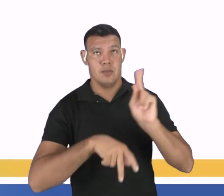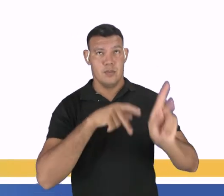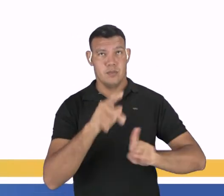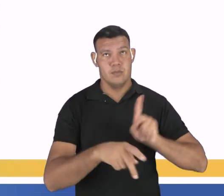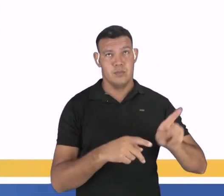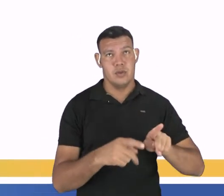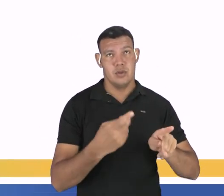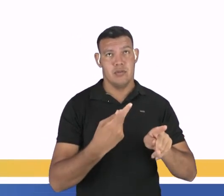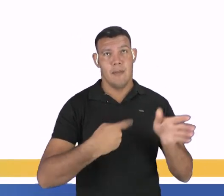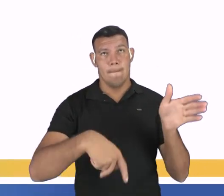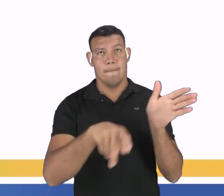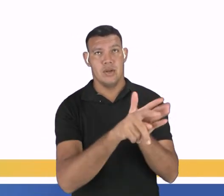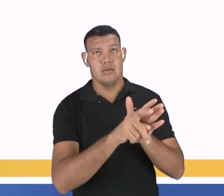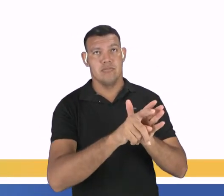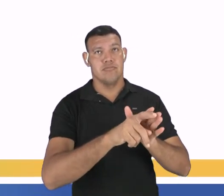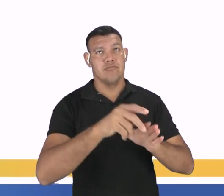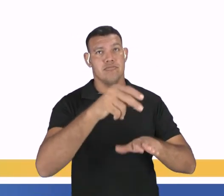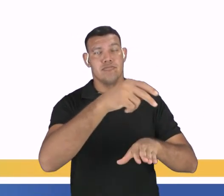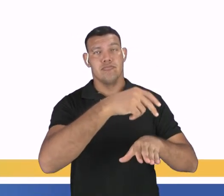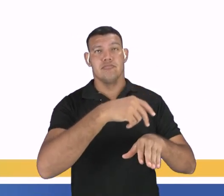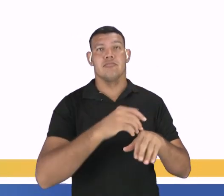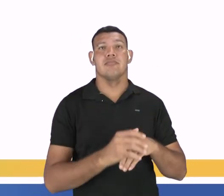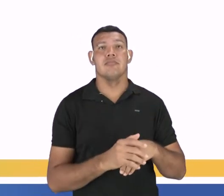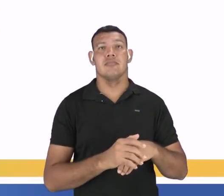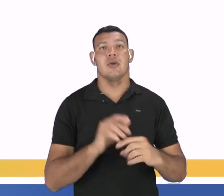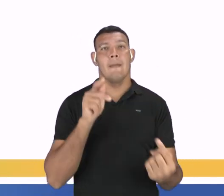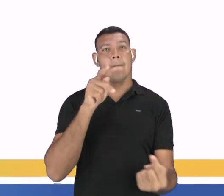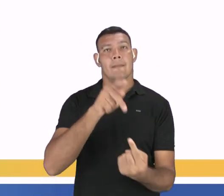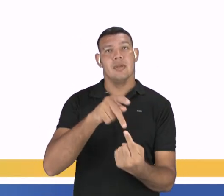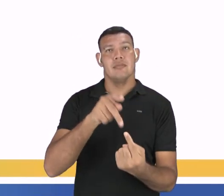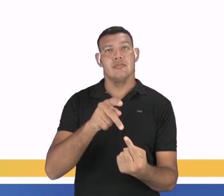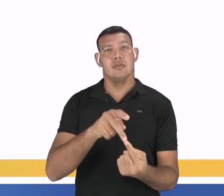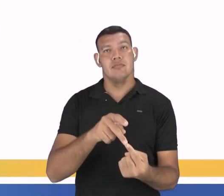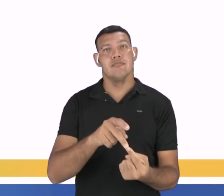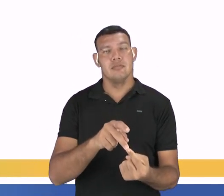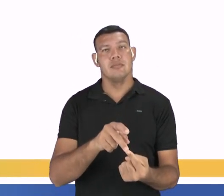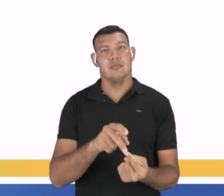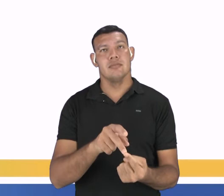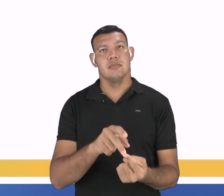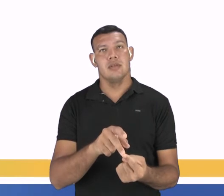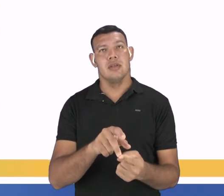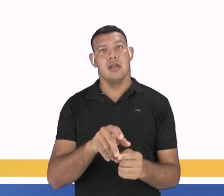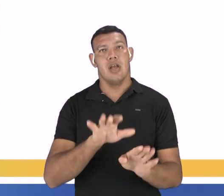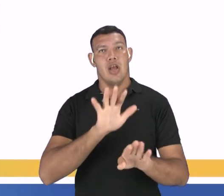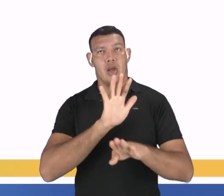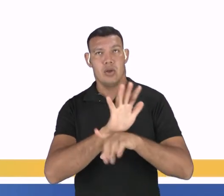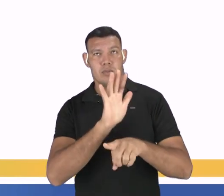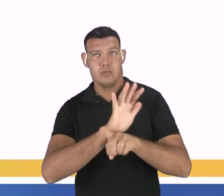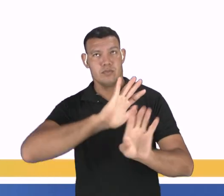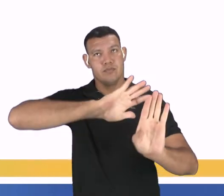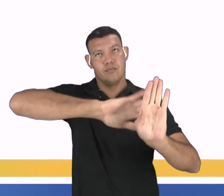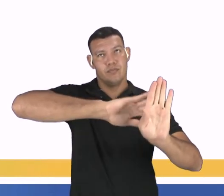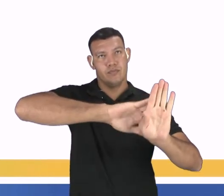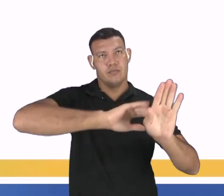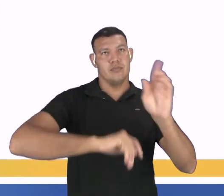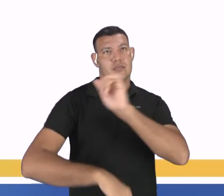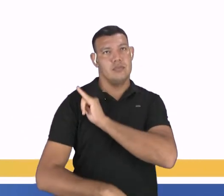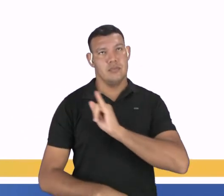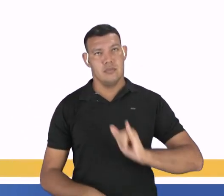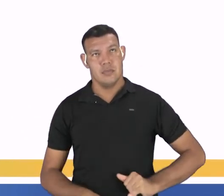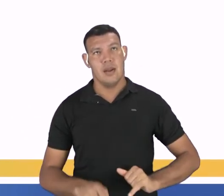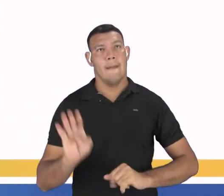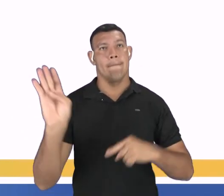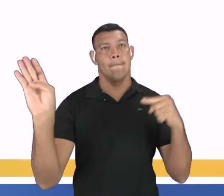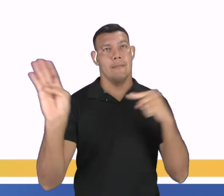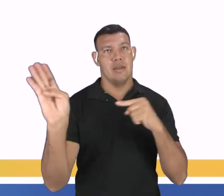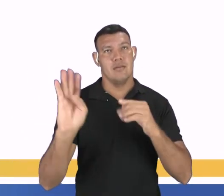excedente das potências europeias em outros continentes, sobretudo na Ásia. Os acordos de cooperação entre os países e a